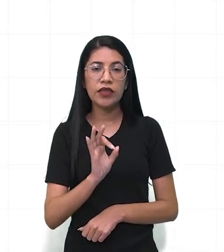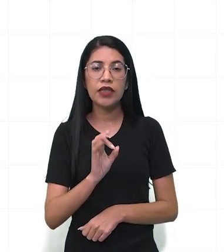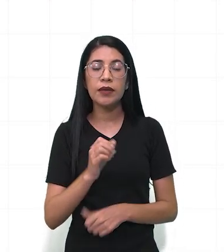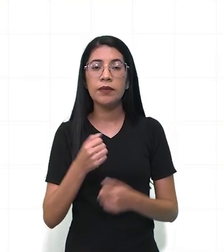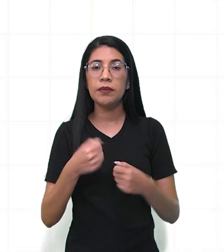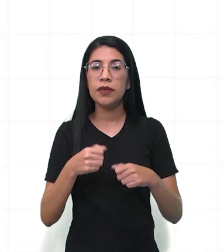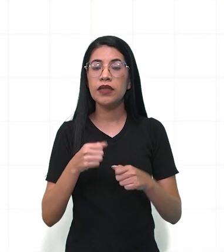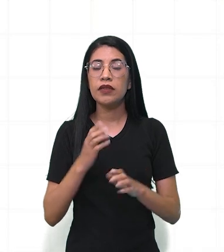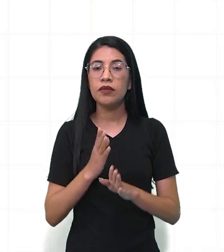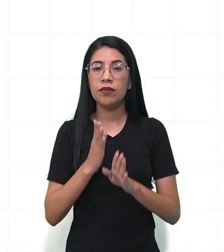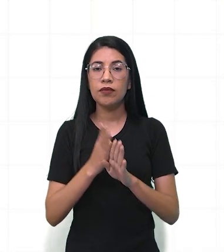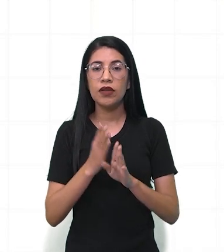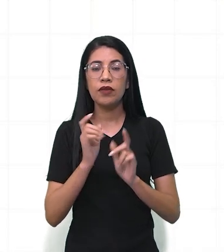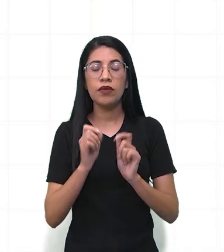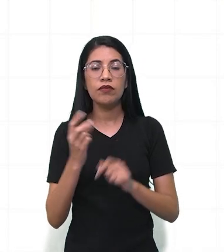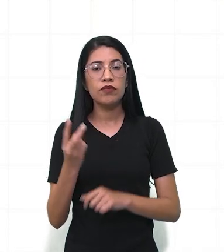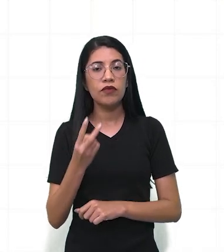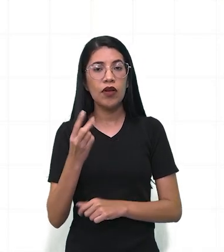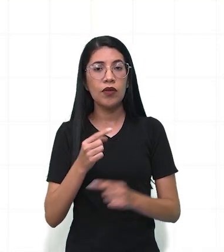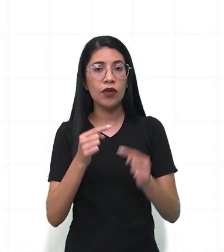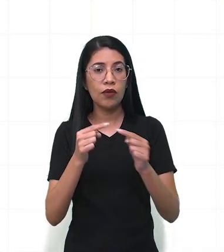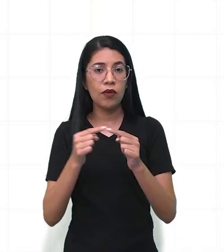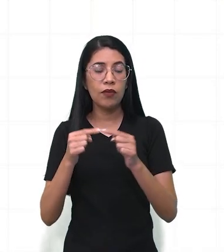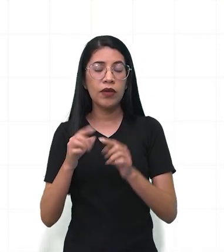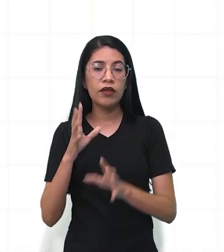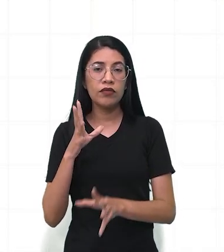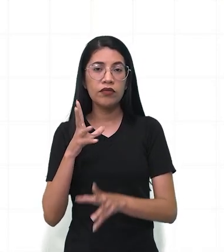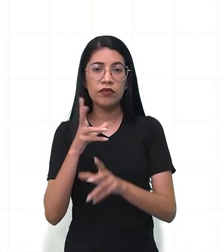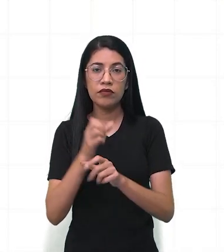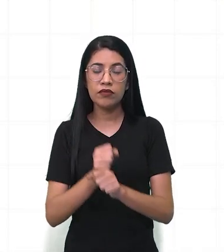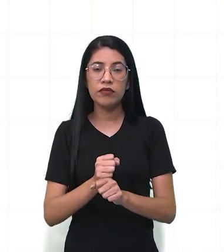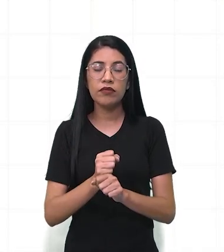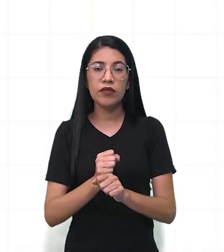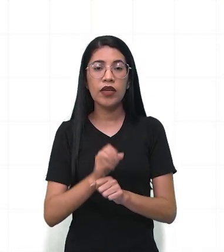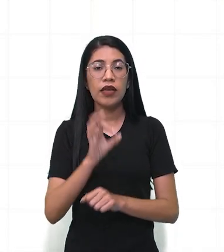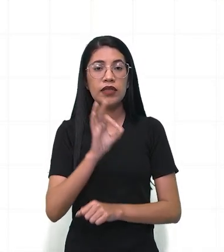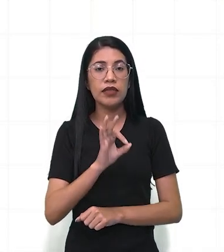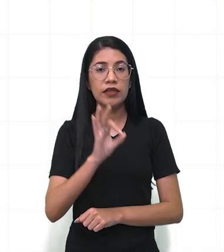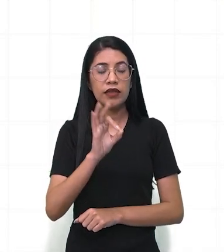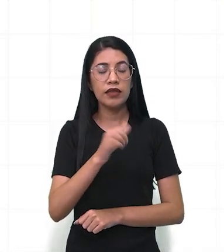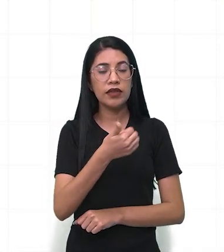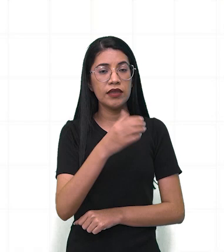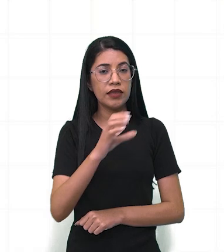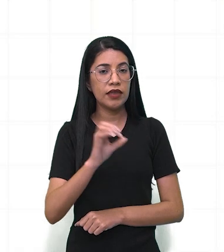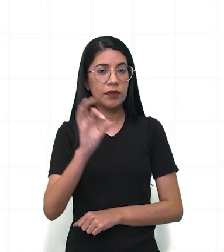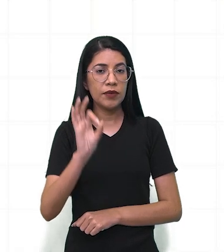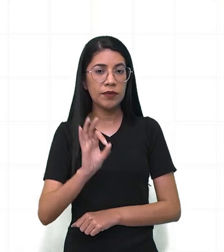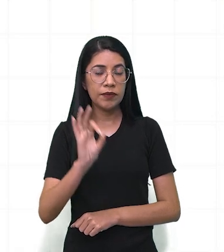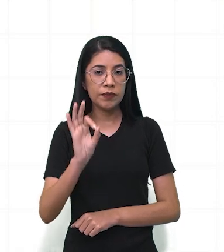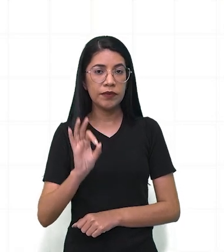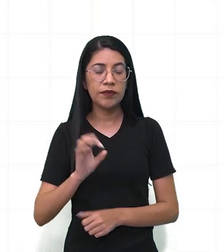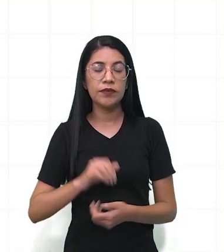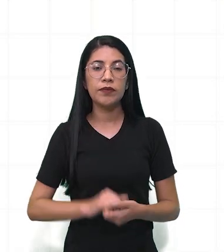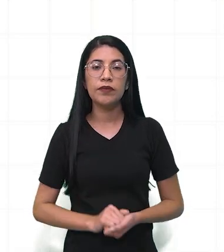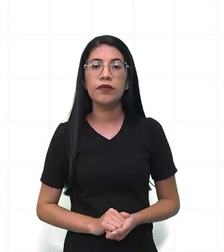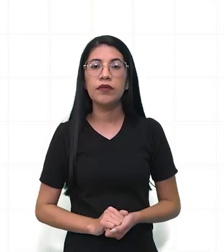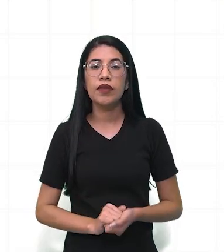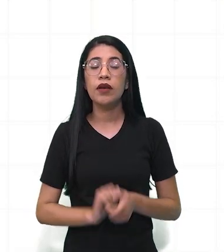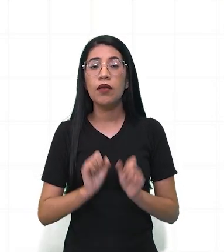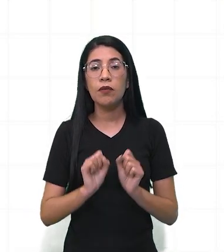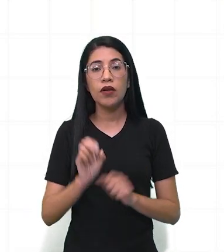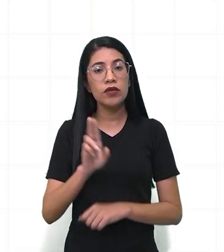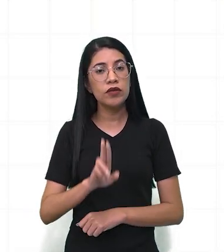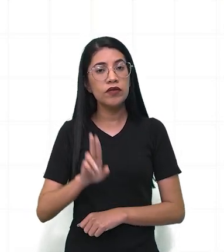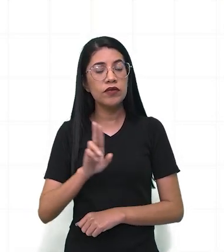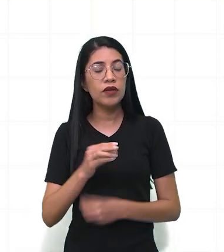que corresponde ao todo, ou seja, ao 100%. Então, a gente pode usar o quê? Vamos usar primeiro aqui a regra